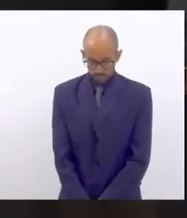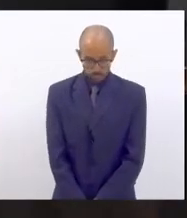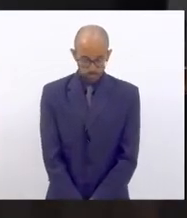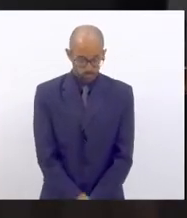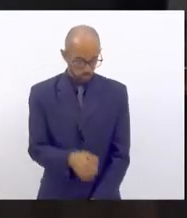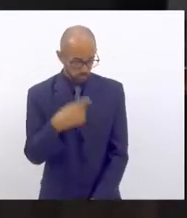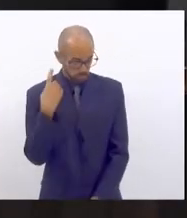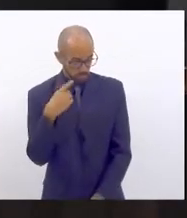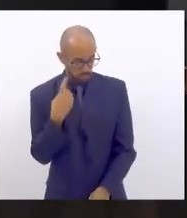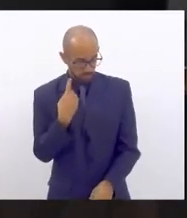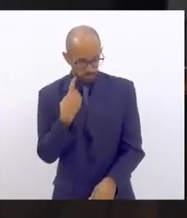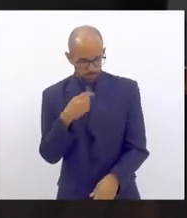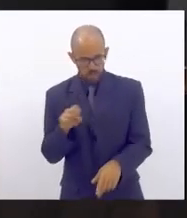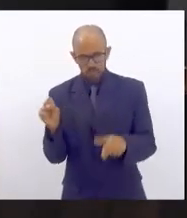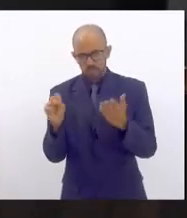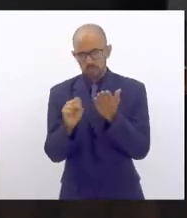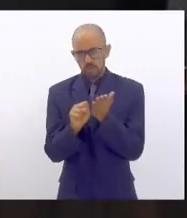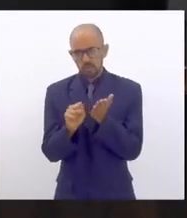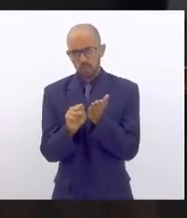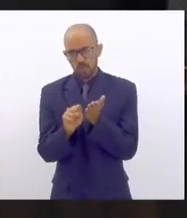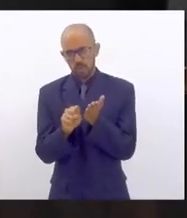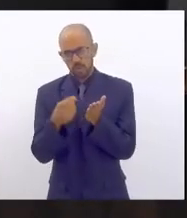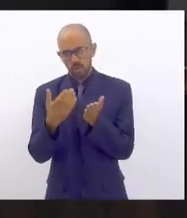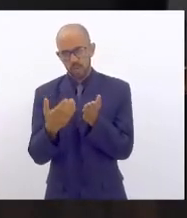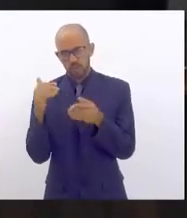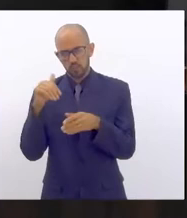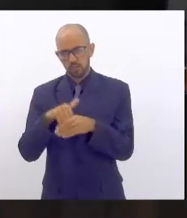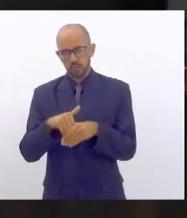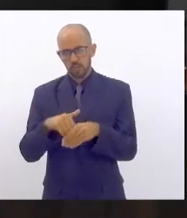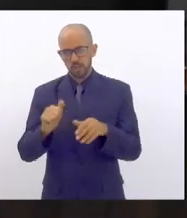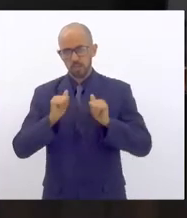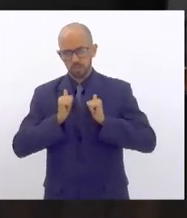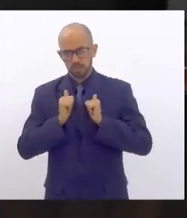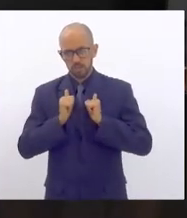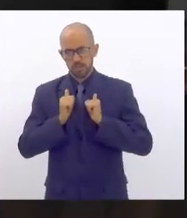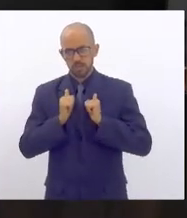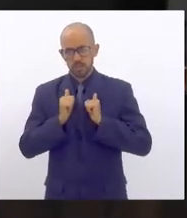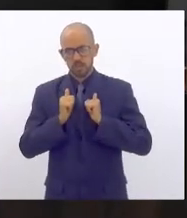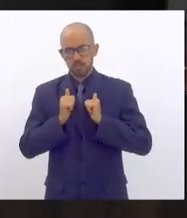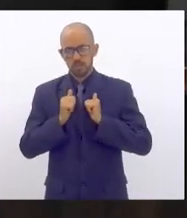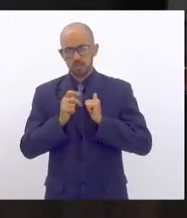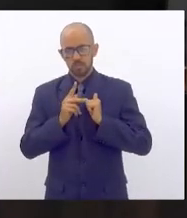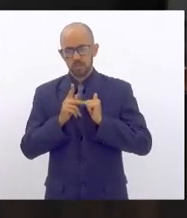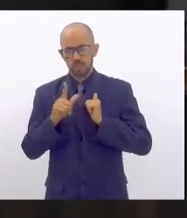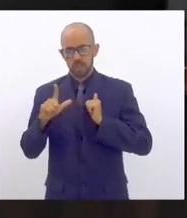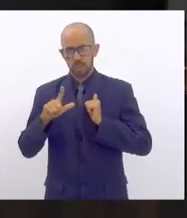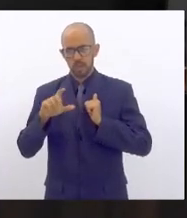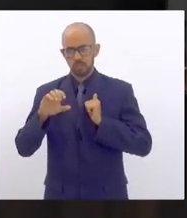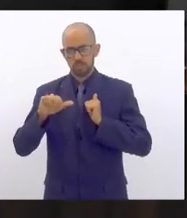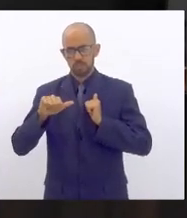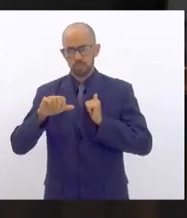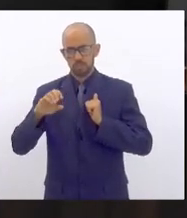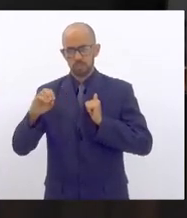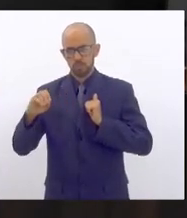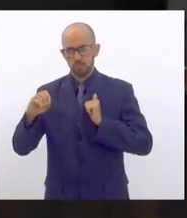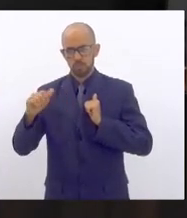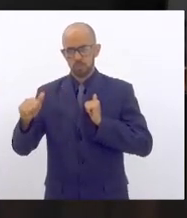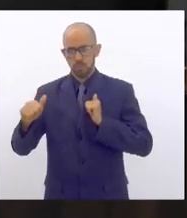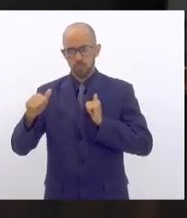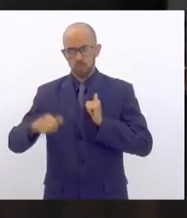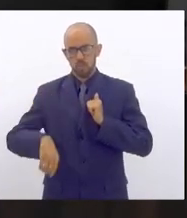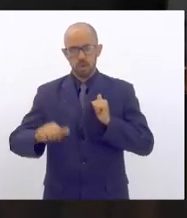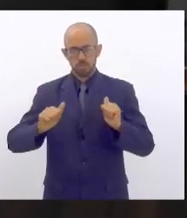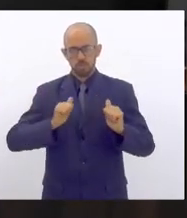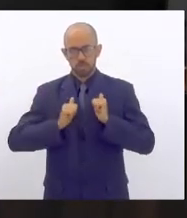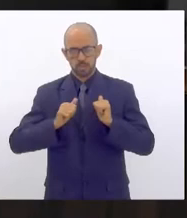Deputado Samuel Malafaia quer consignar voto pela abstenção ao projeto de lei 1001 de 22. Abstenção,